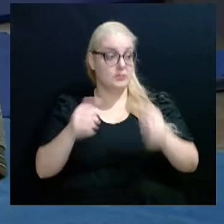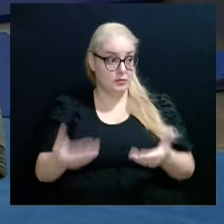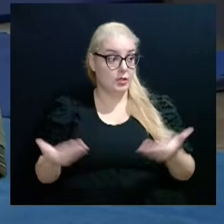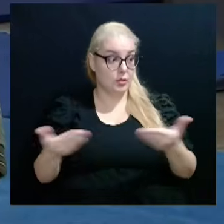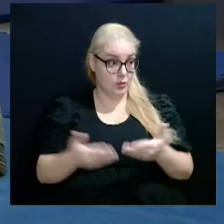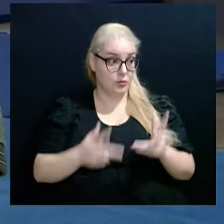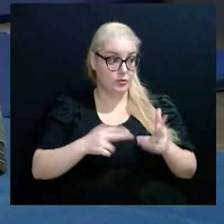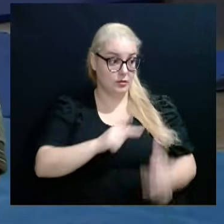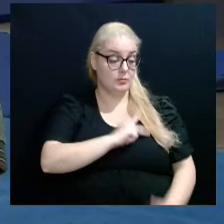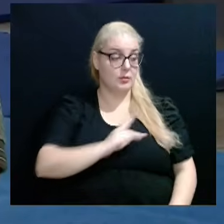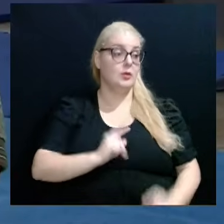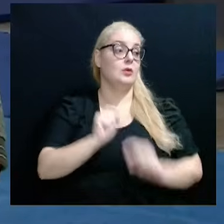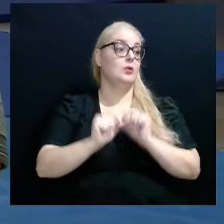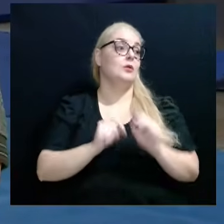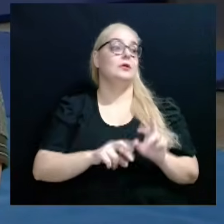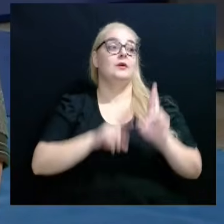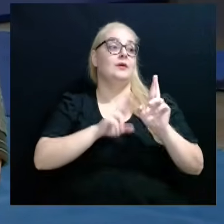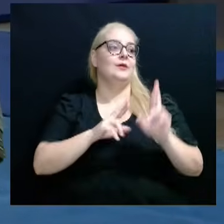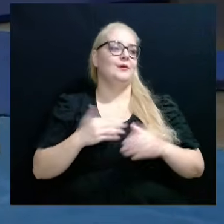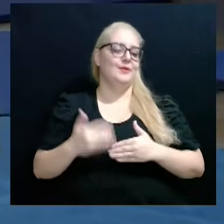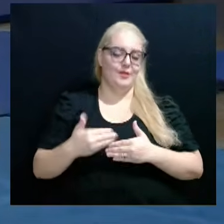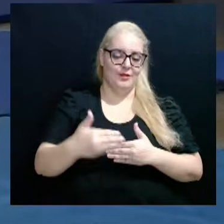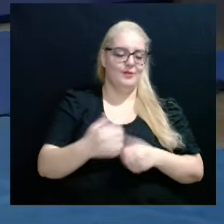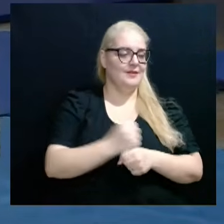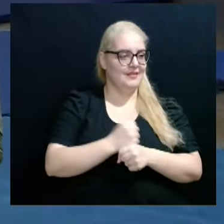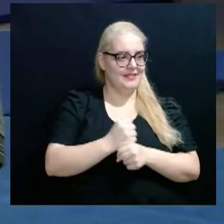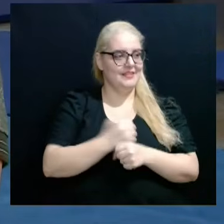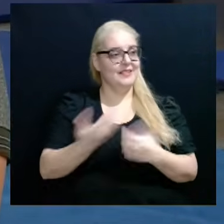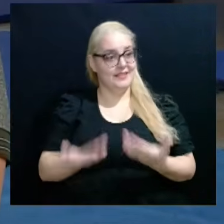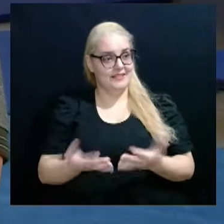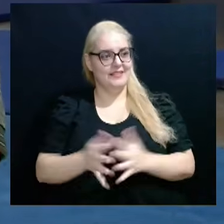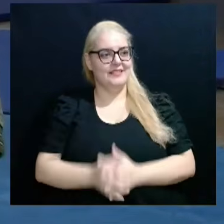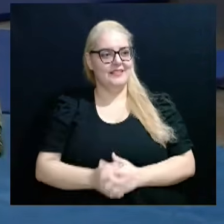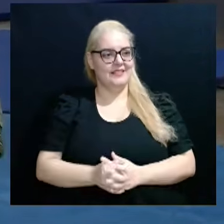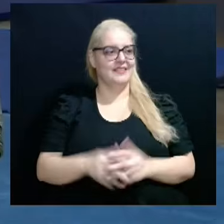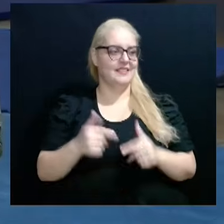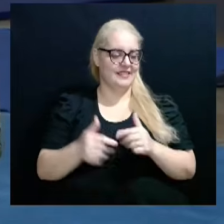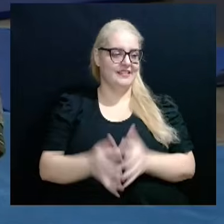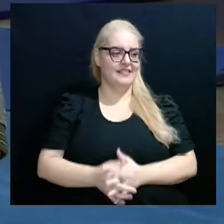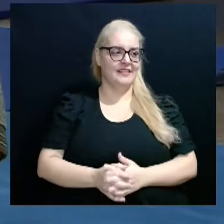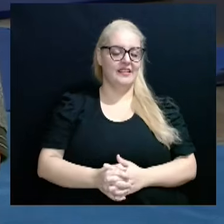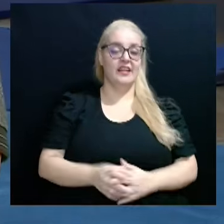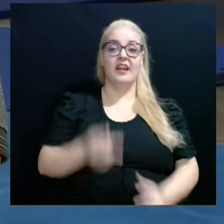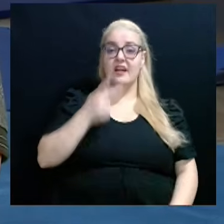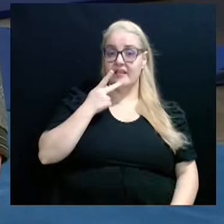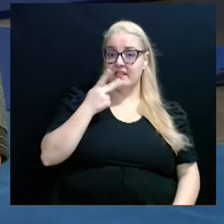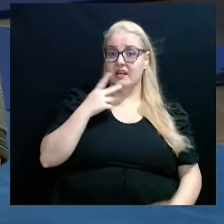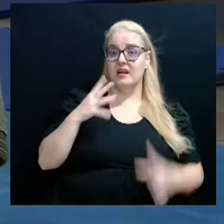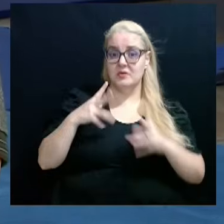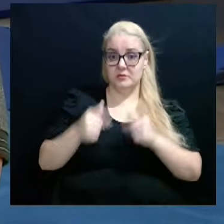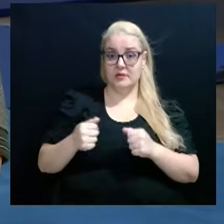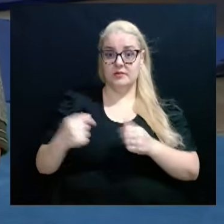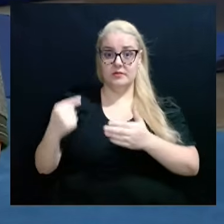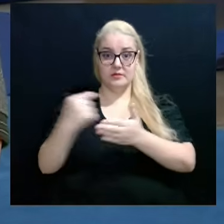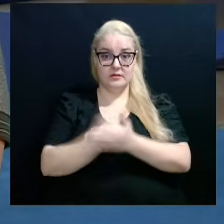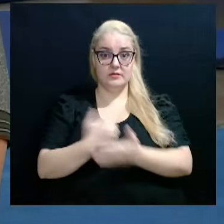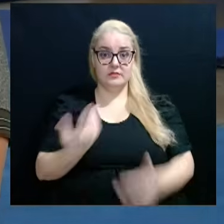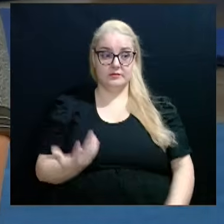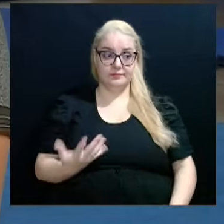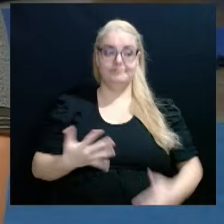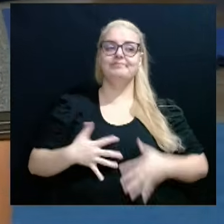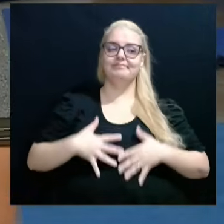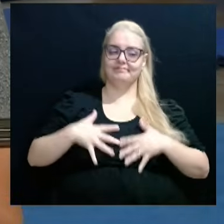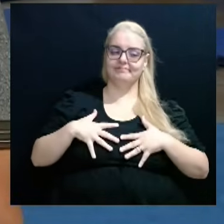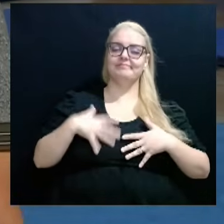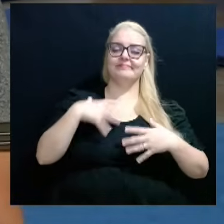você espera aí para os próximos anos, né, aqui desse trabalho? Eu falo para todo mundo que me pergunta, eu sinto muito orgulho. Orgulho porque hoje